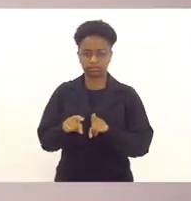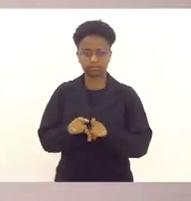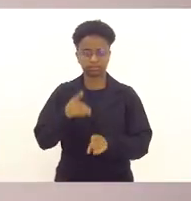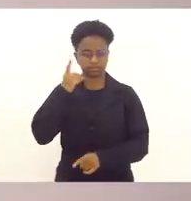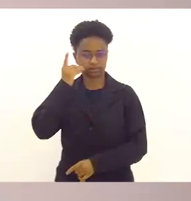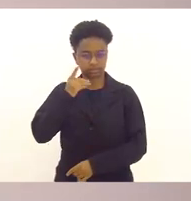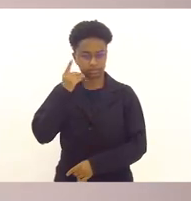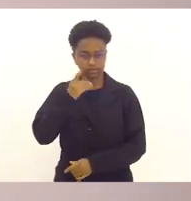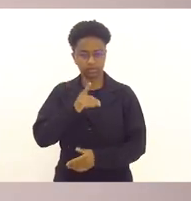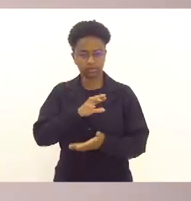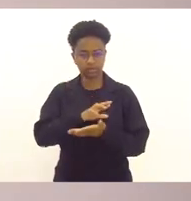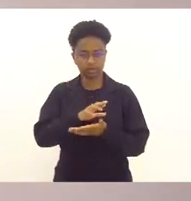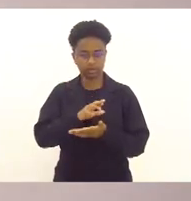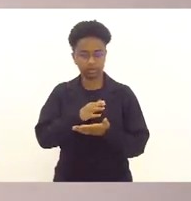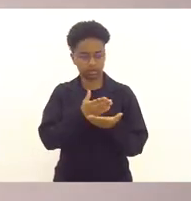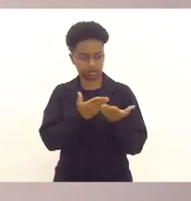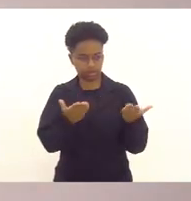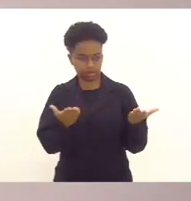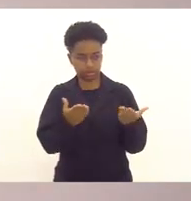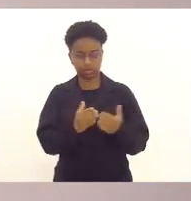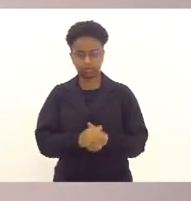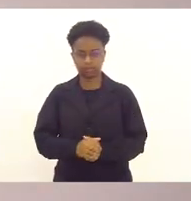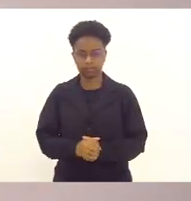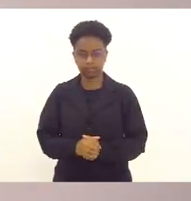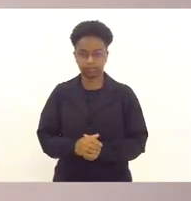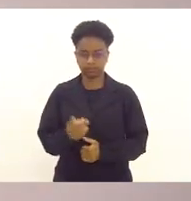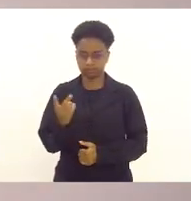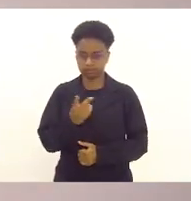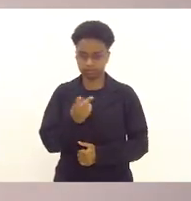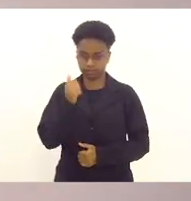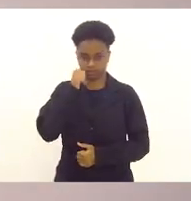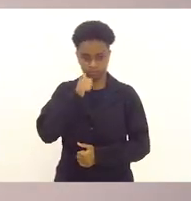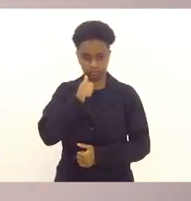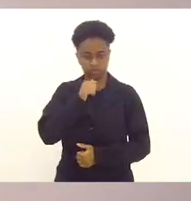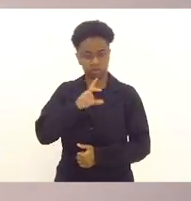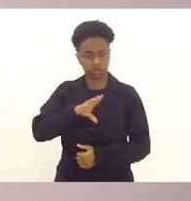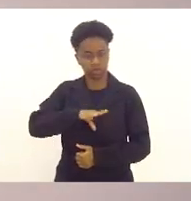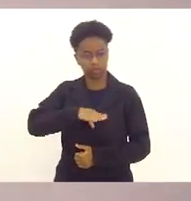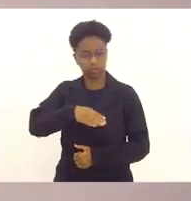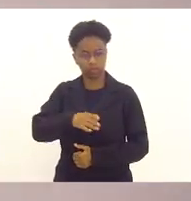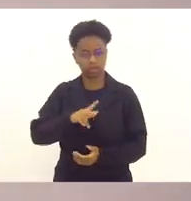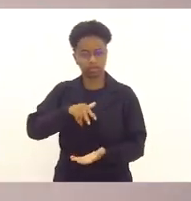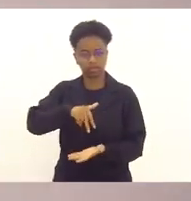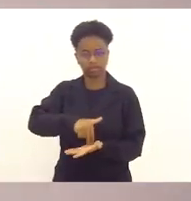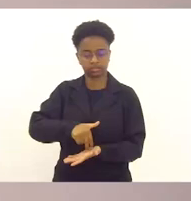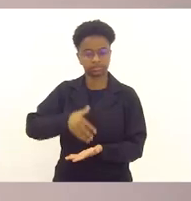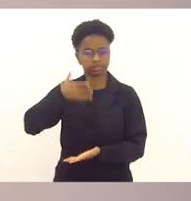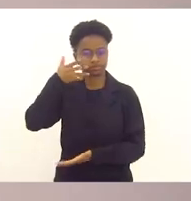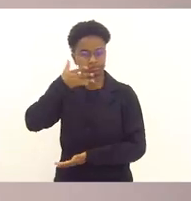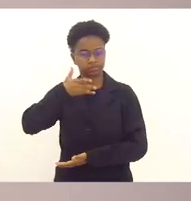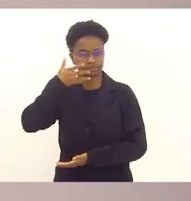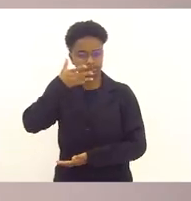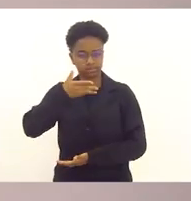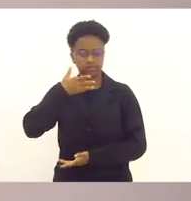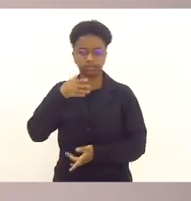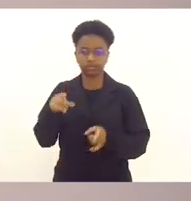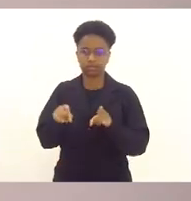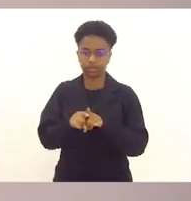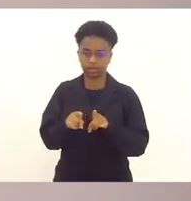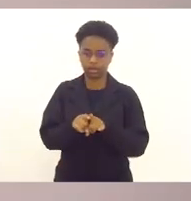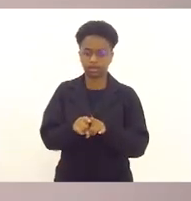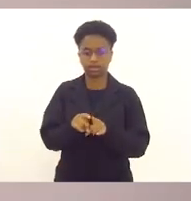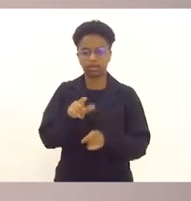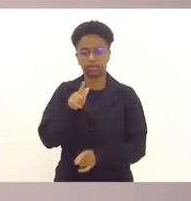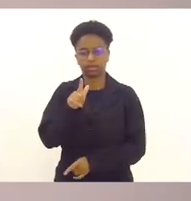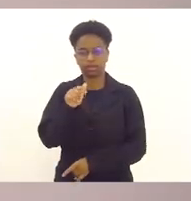as duas mulheres que vieram corajosamente aqui trazer seus relatos também a doutora